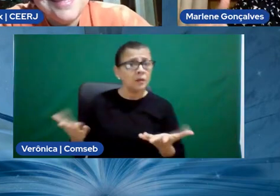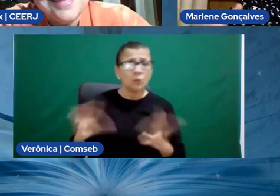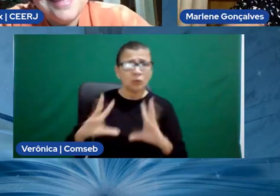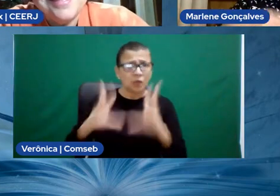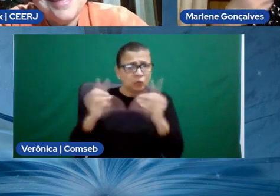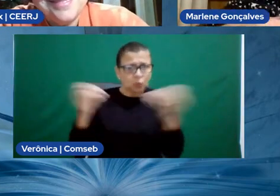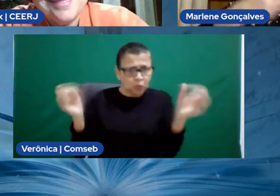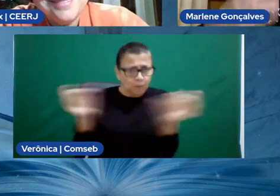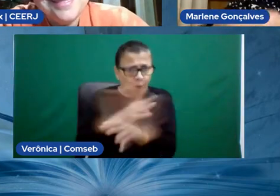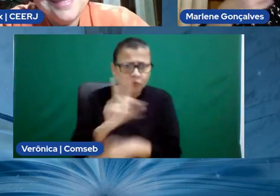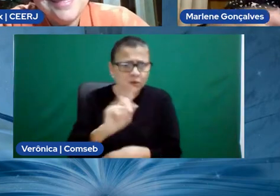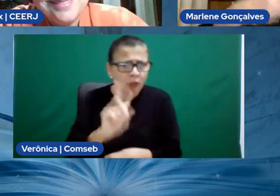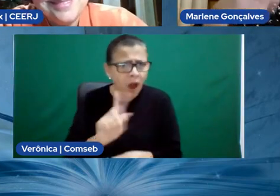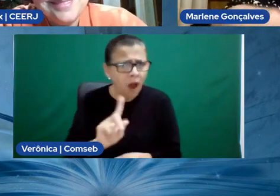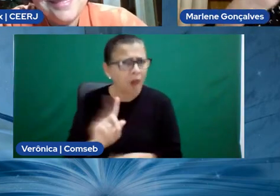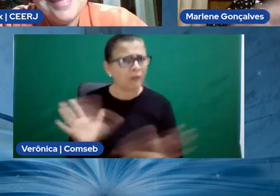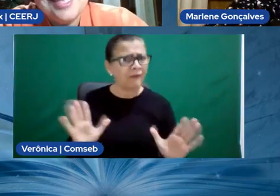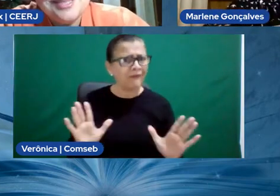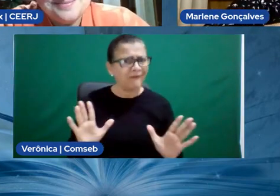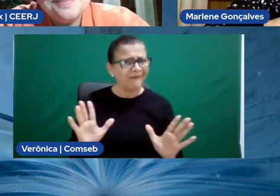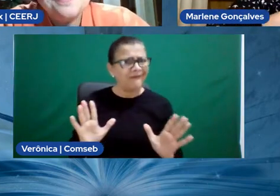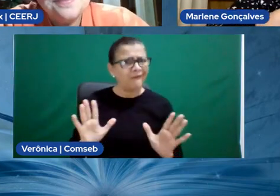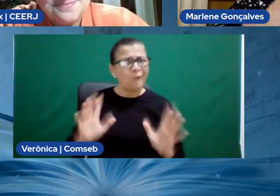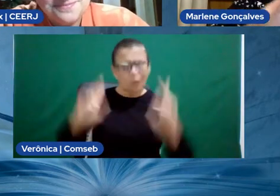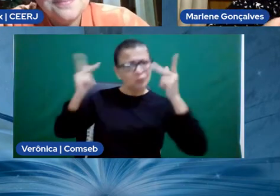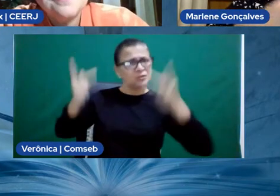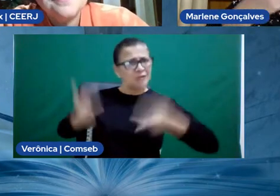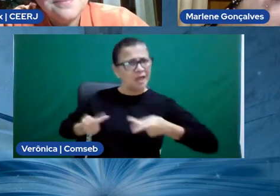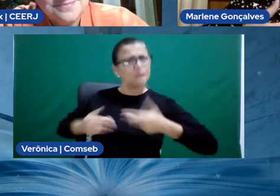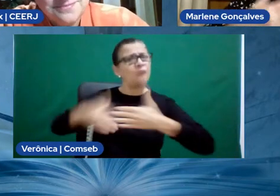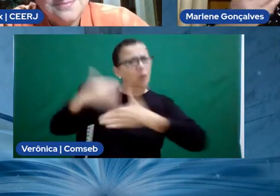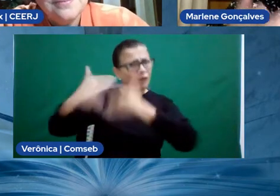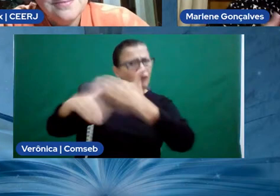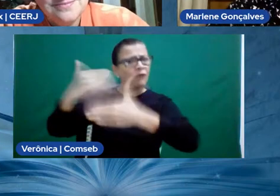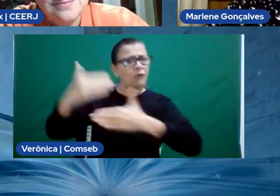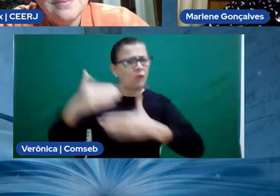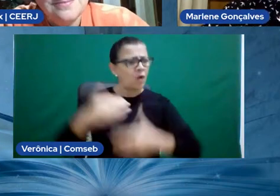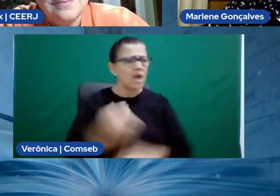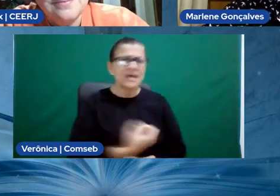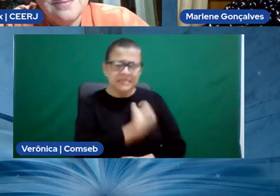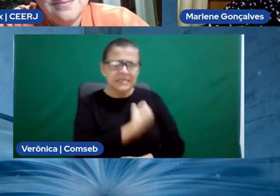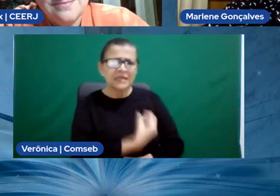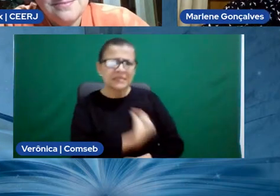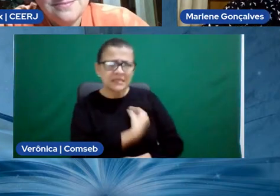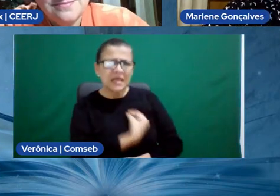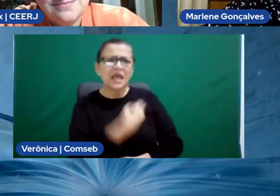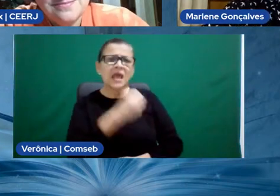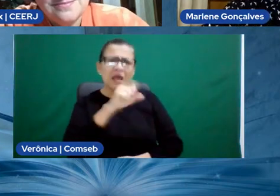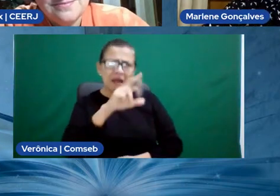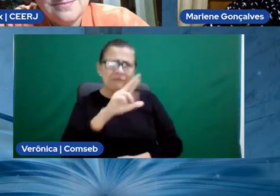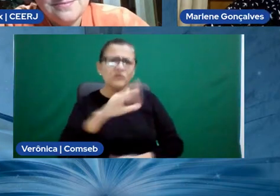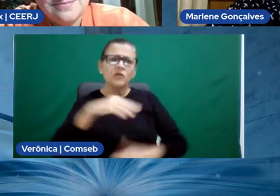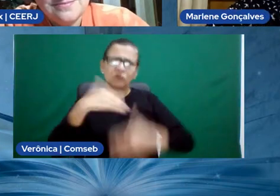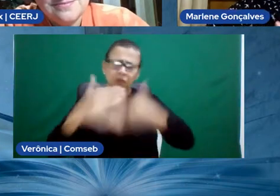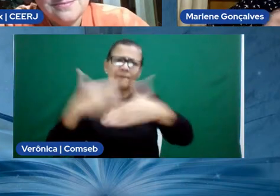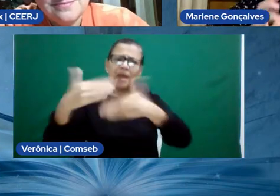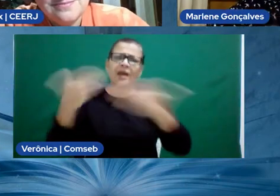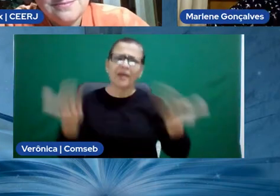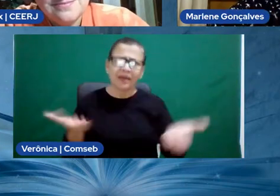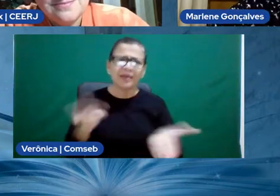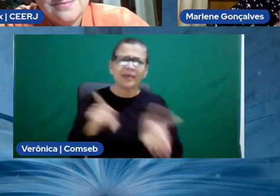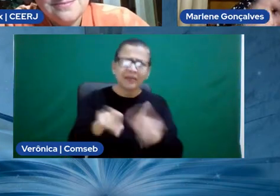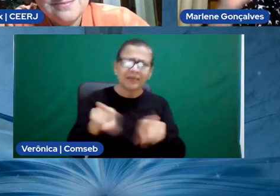coisas não estão acontecendo? Não, os seres estão aí, os seres vivos todos estão num processo contínuo de desenvolvimento. Então, acho que a gente